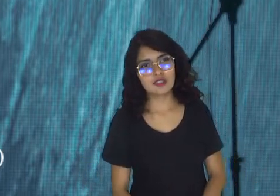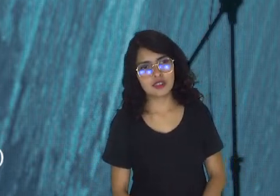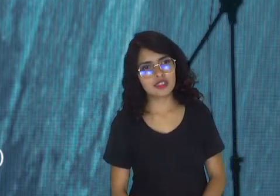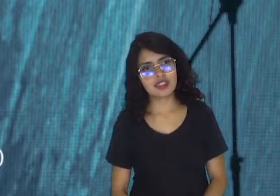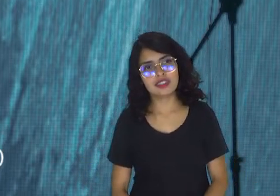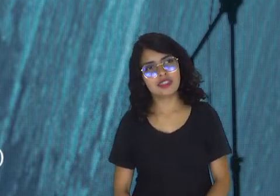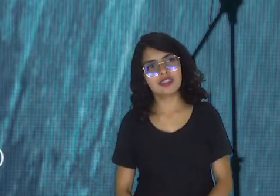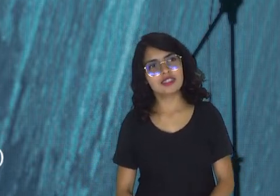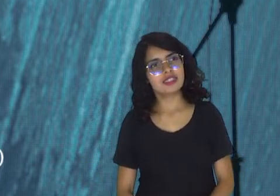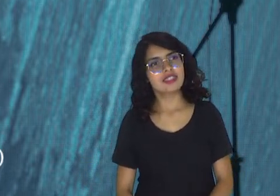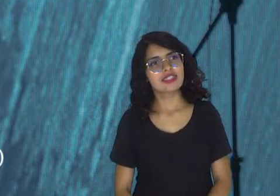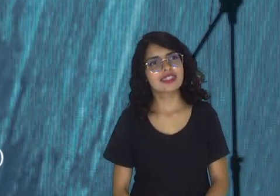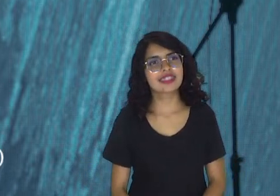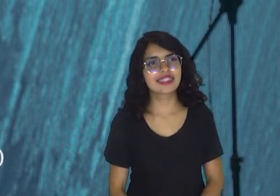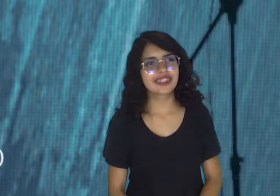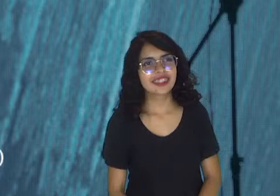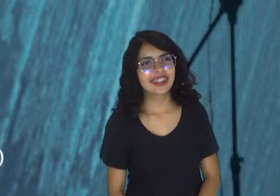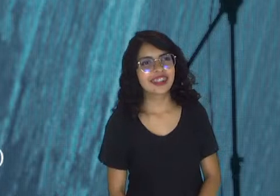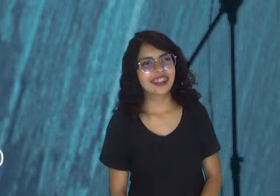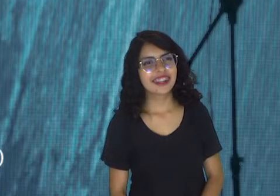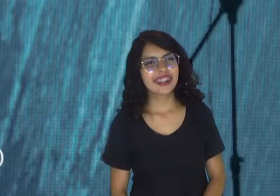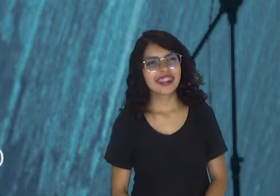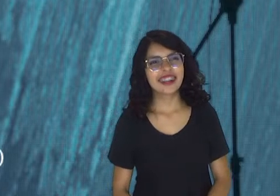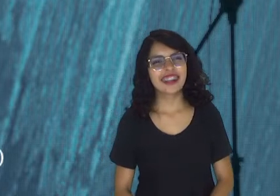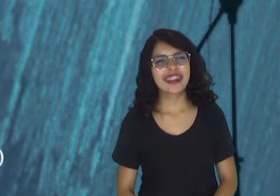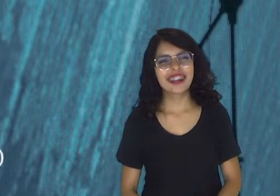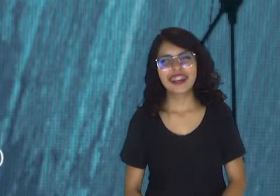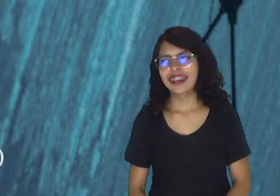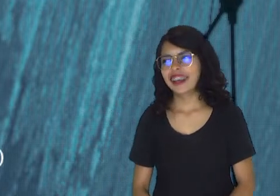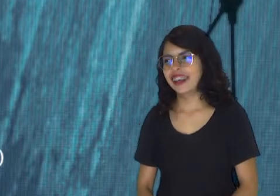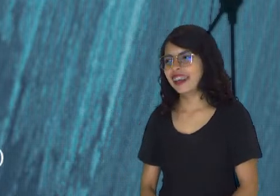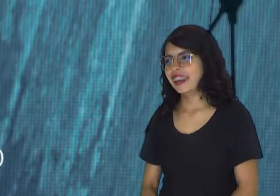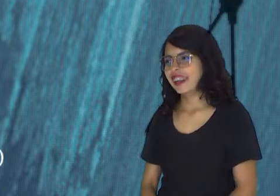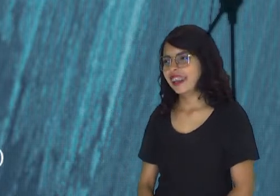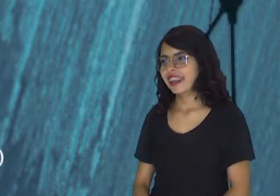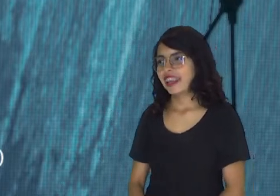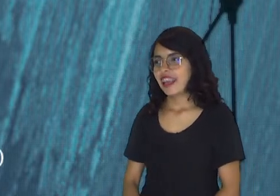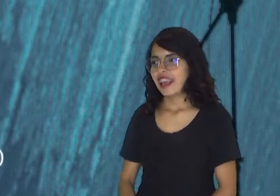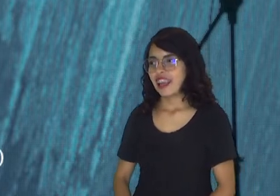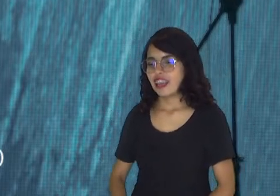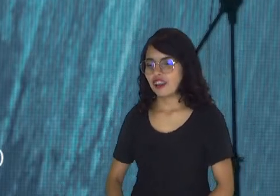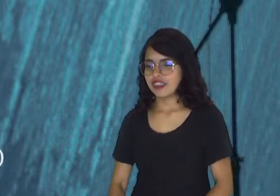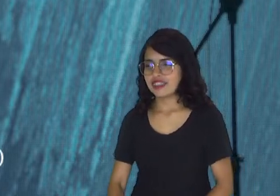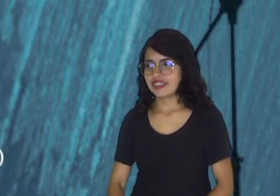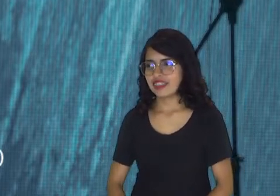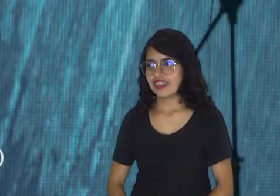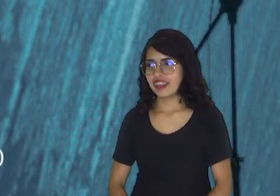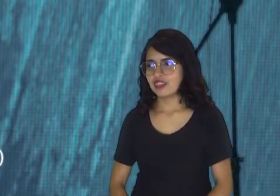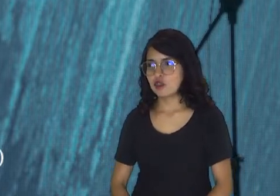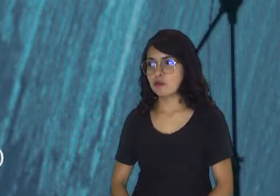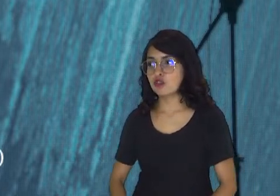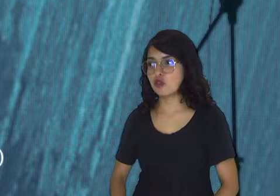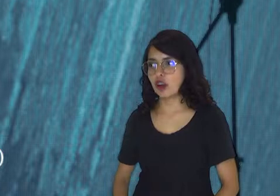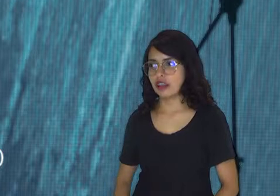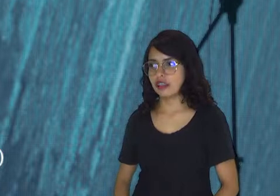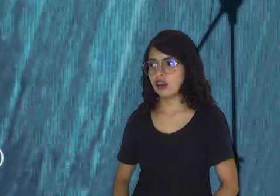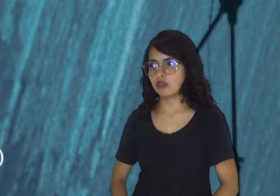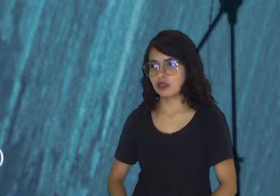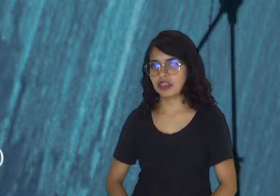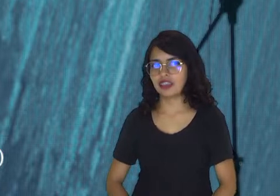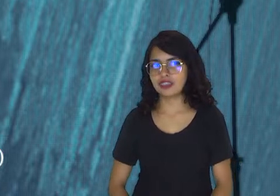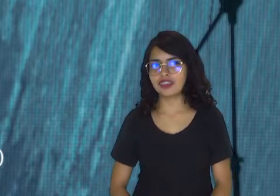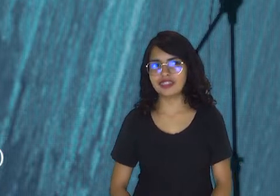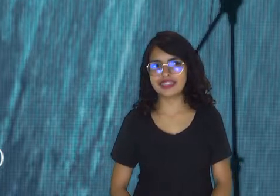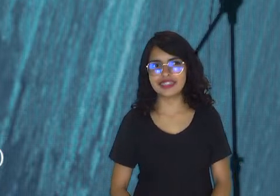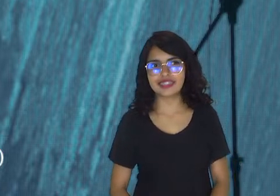O autor é aquele que trouxe a existência. Olhando firmemente para